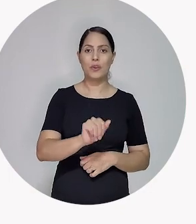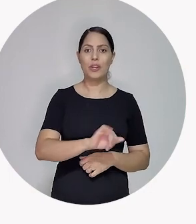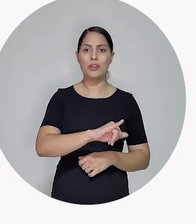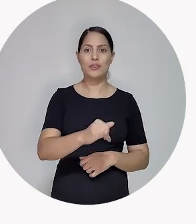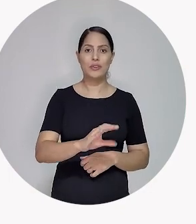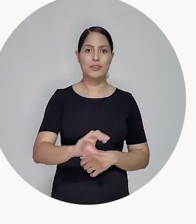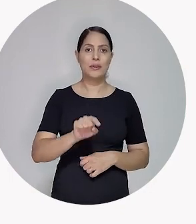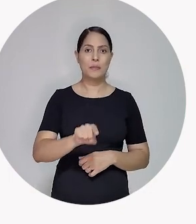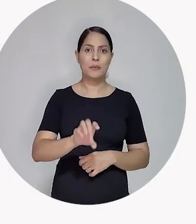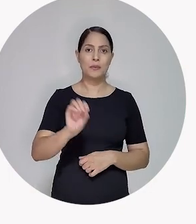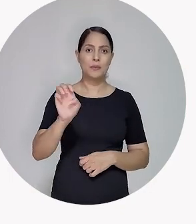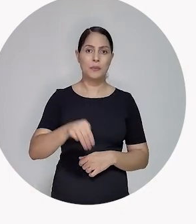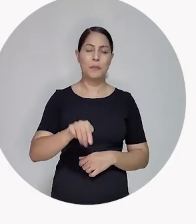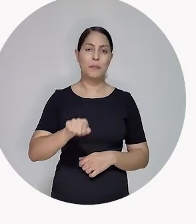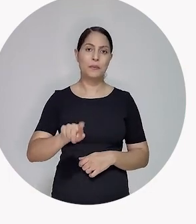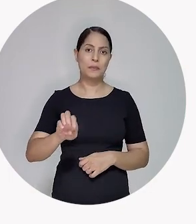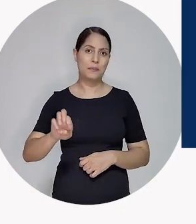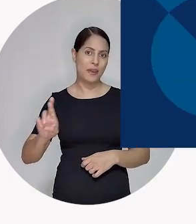em